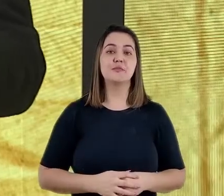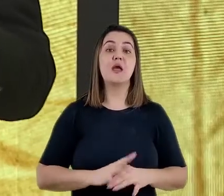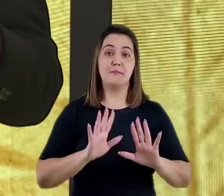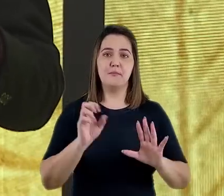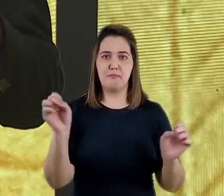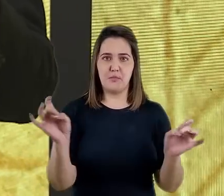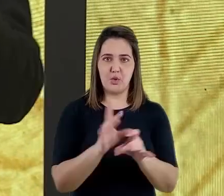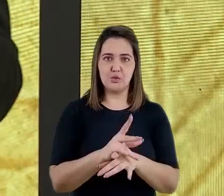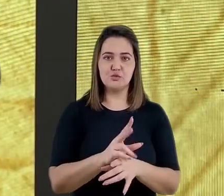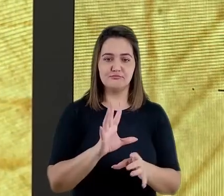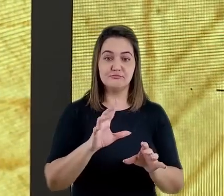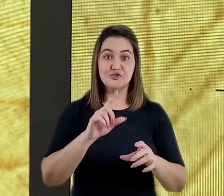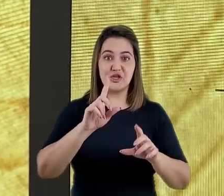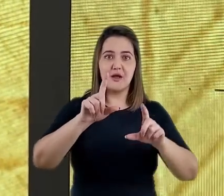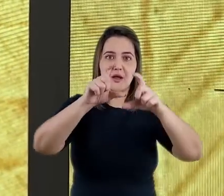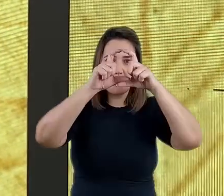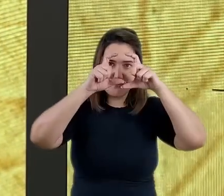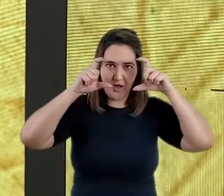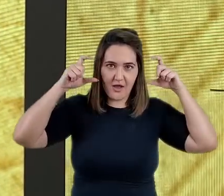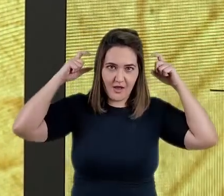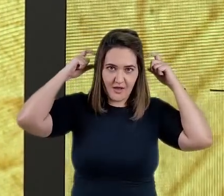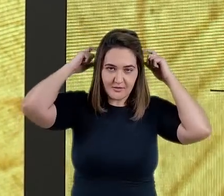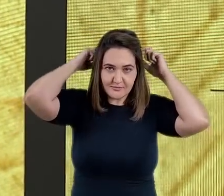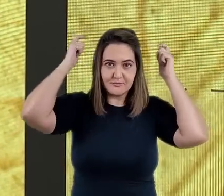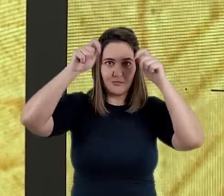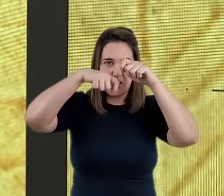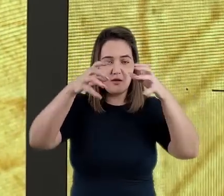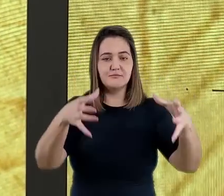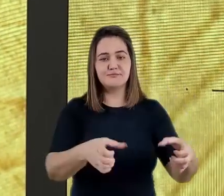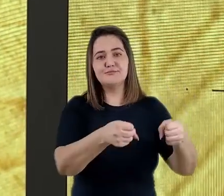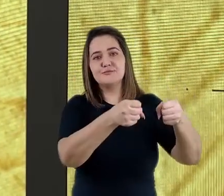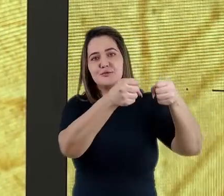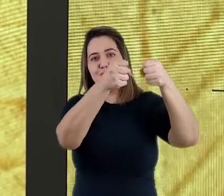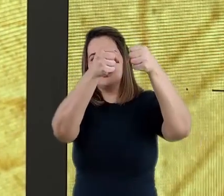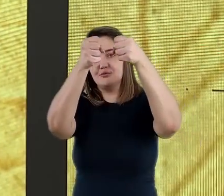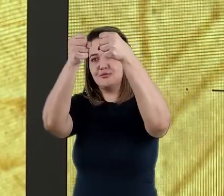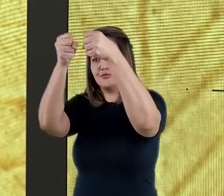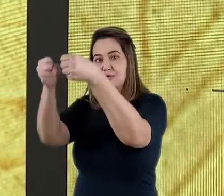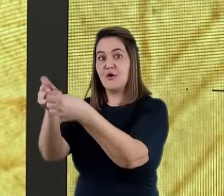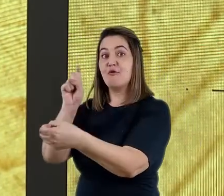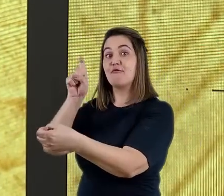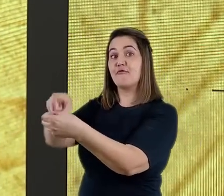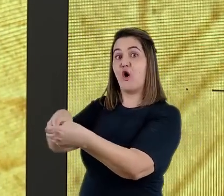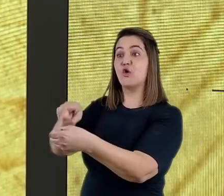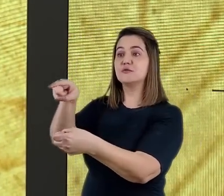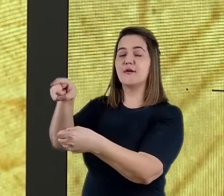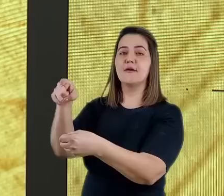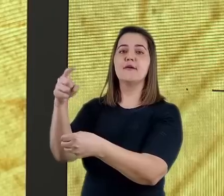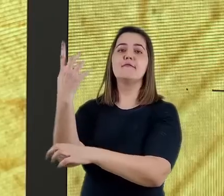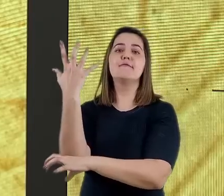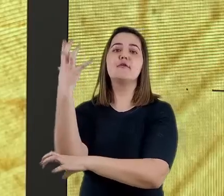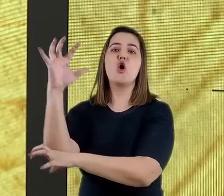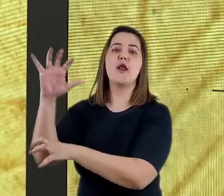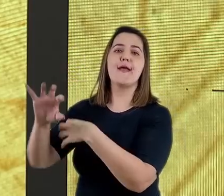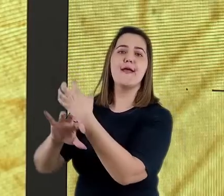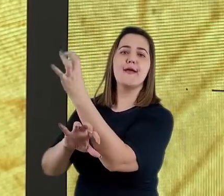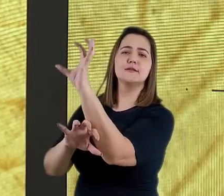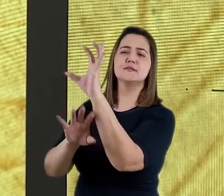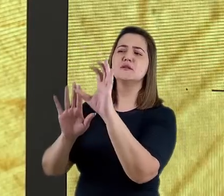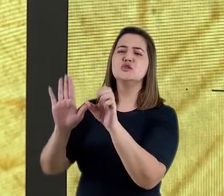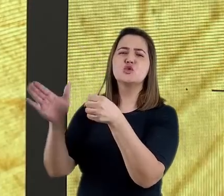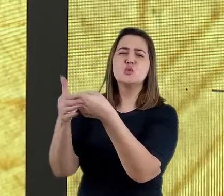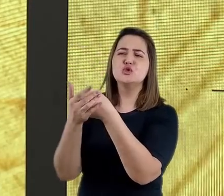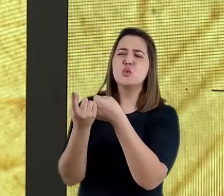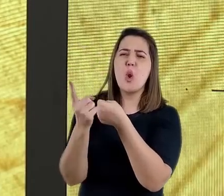depois você pega esse mesmo índio, coloca de novo uma venda nos olhos dele e retorna com o índio lá para a floresta